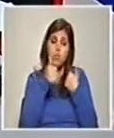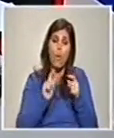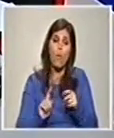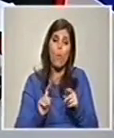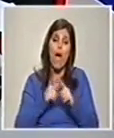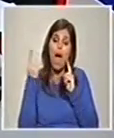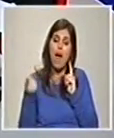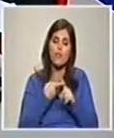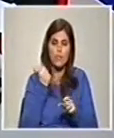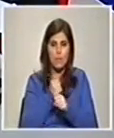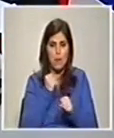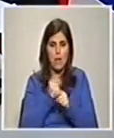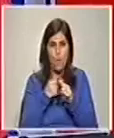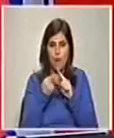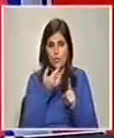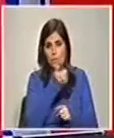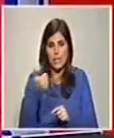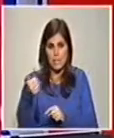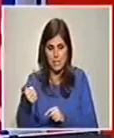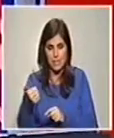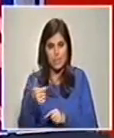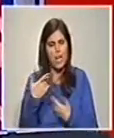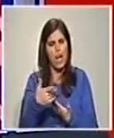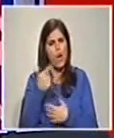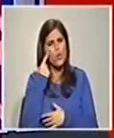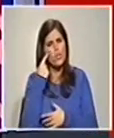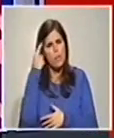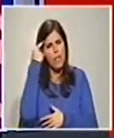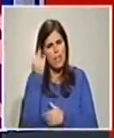este de 2015. Bom, agora vamos conhecer uma iniciativa, uma ideia original que nasceu na Universidade do Minho.